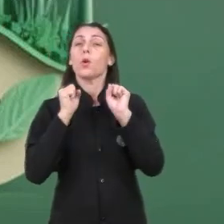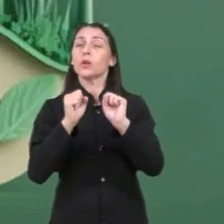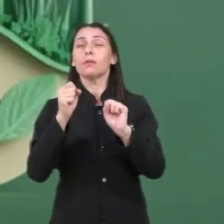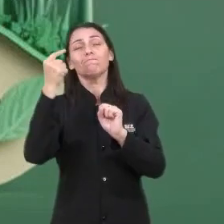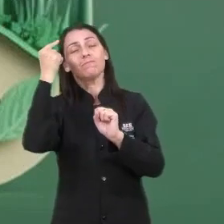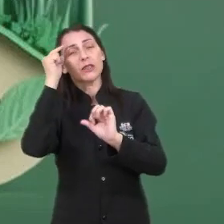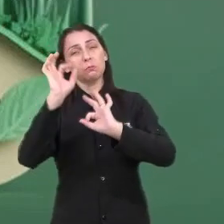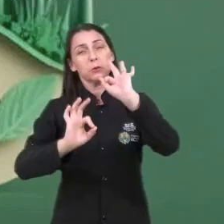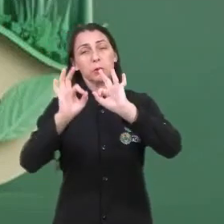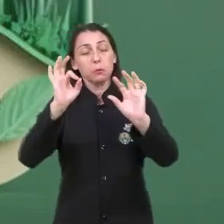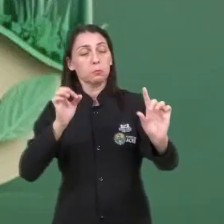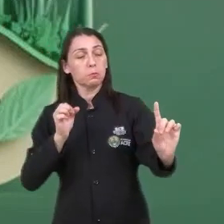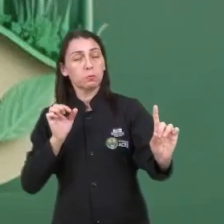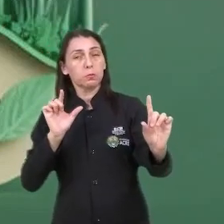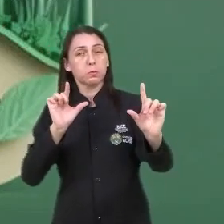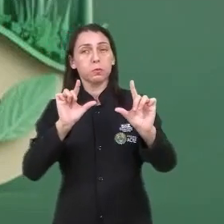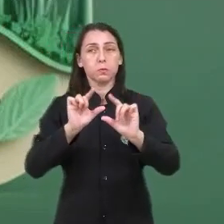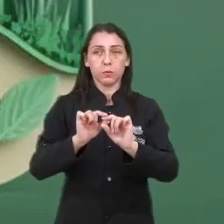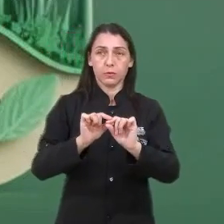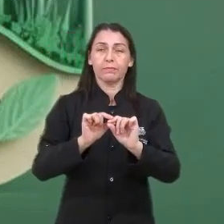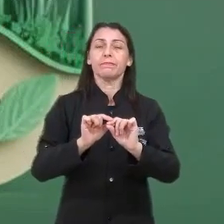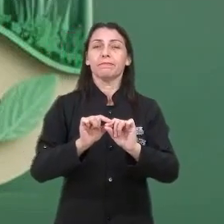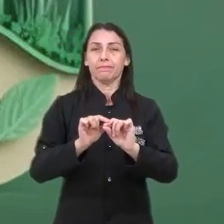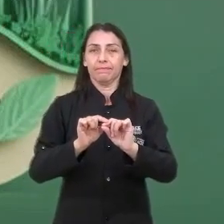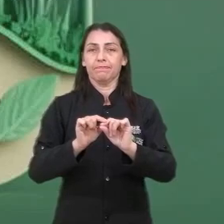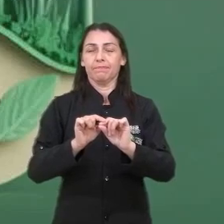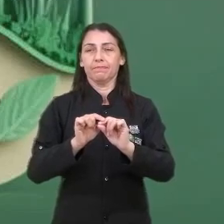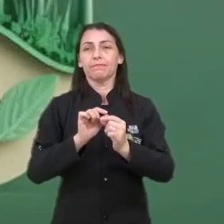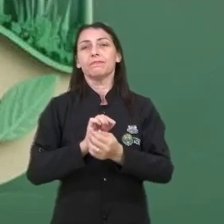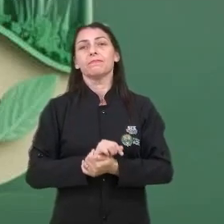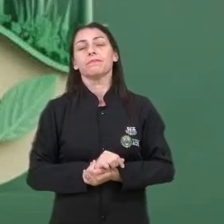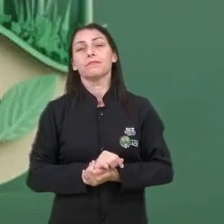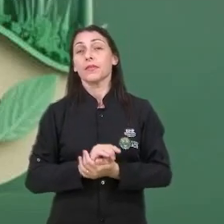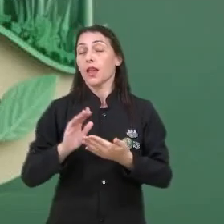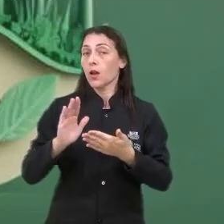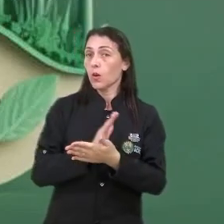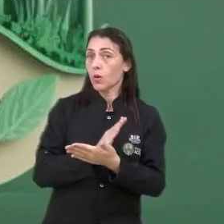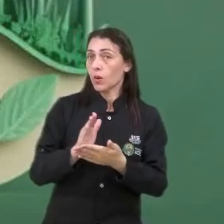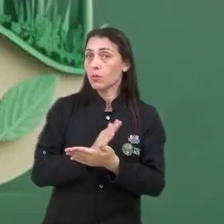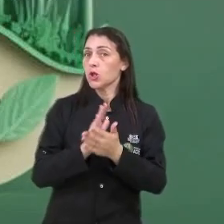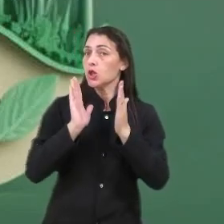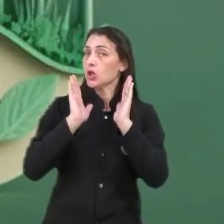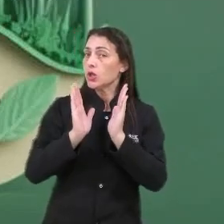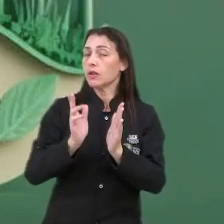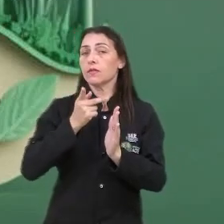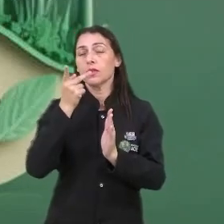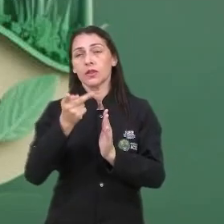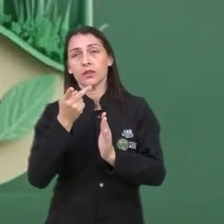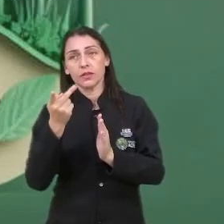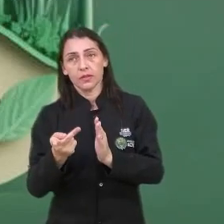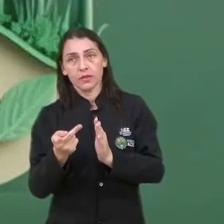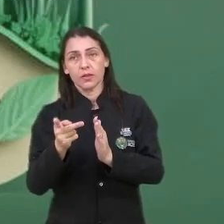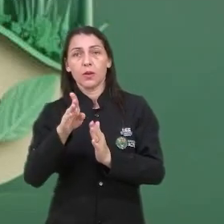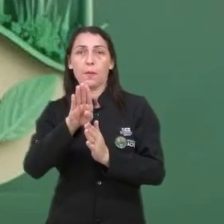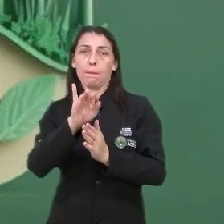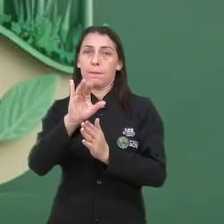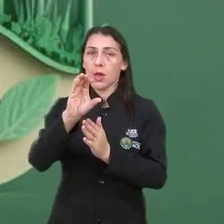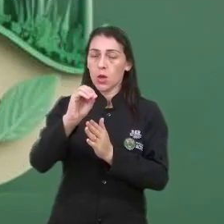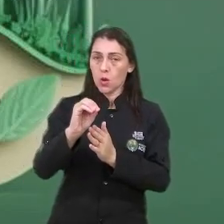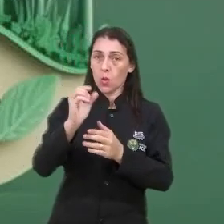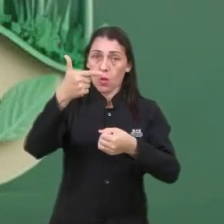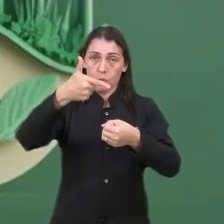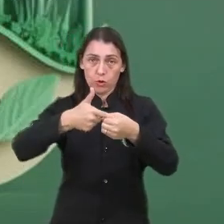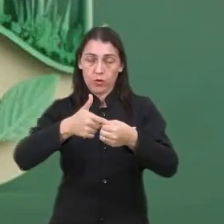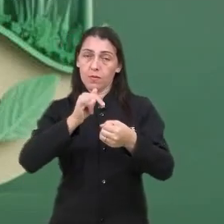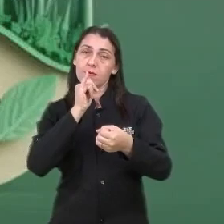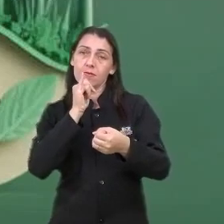temos que pensar em formas de reduzir esses impactos. Né? Algumas delas nós já falamos aqui, do biocombustível, por